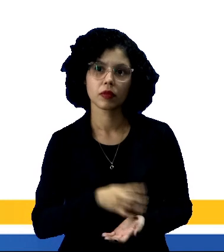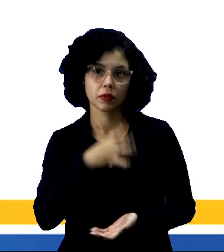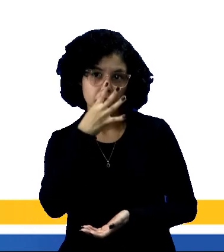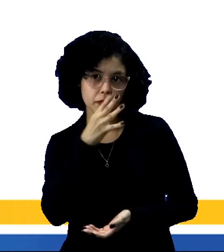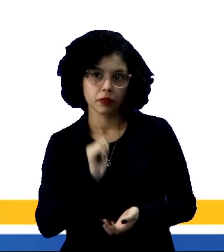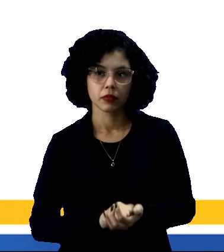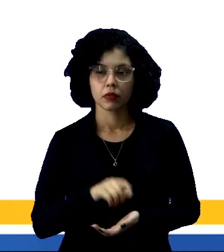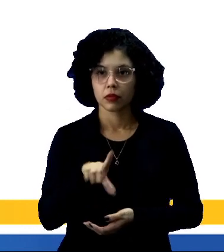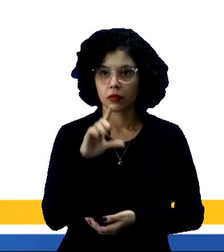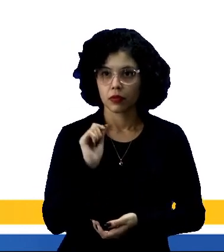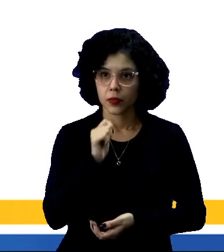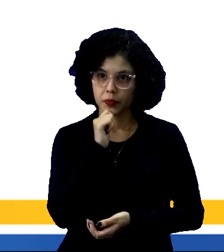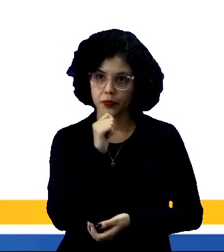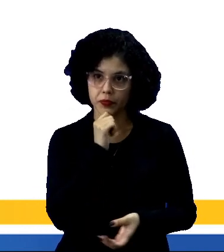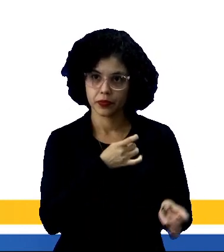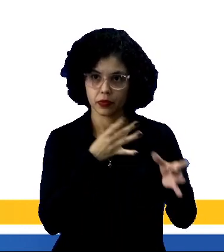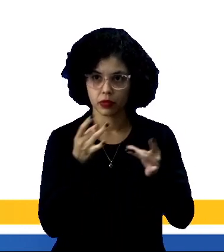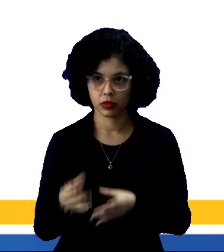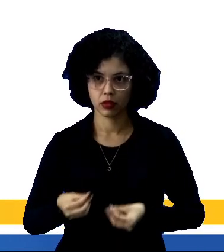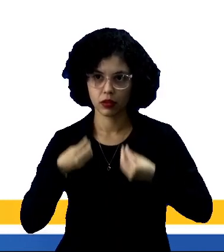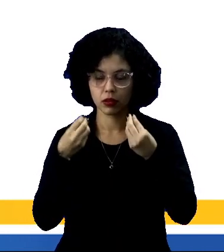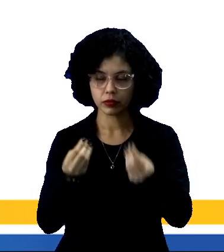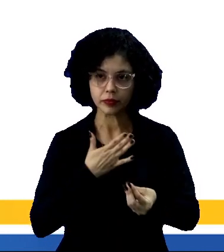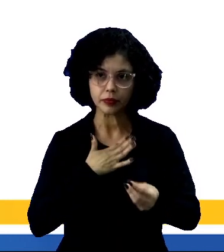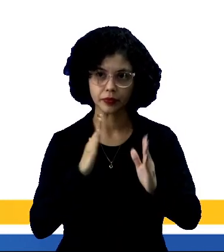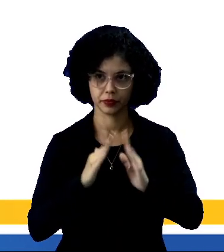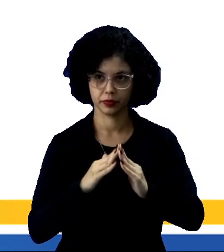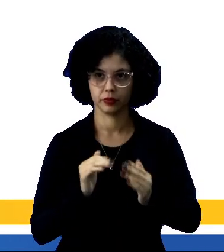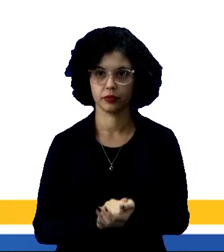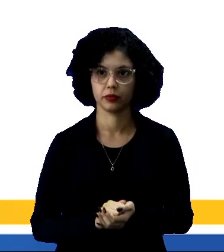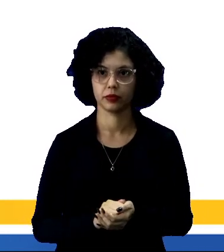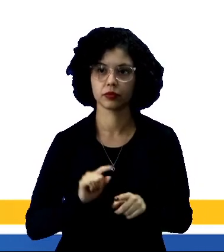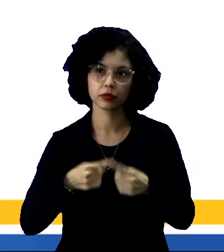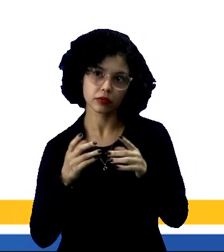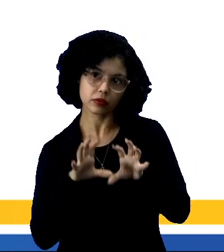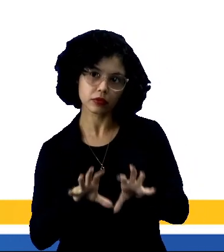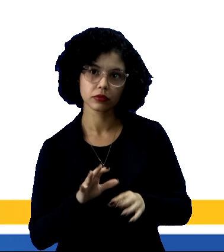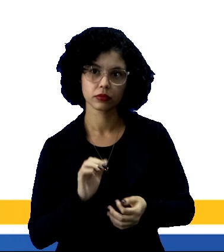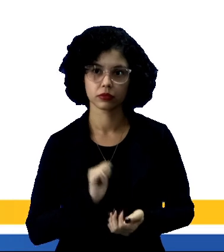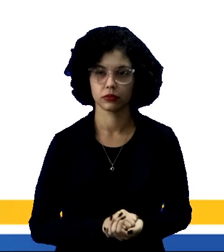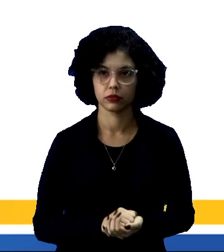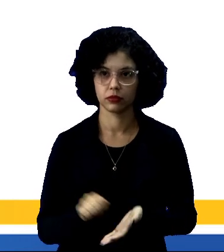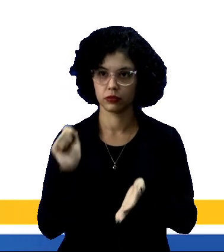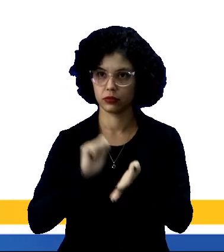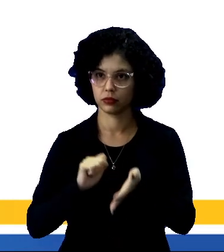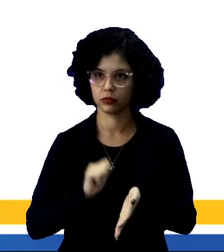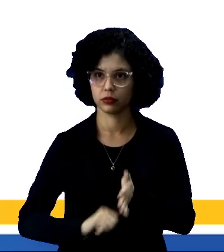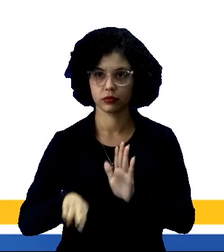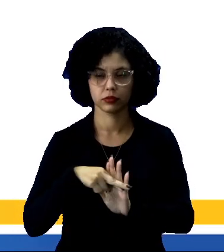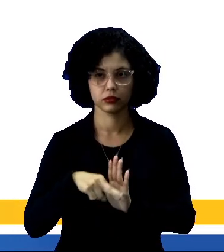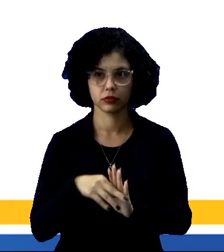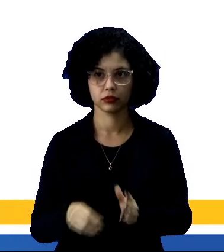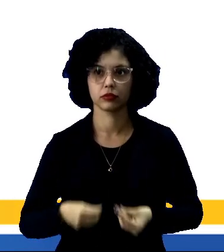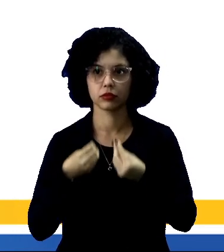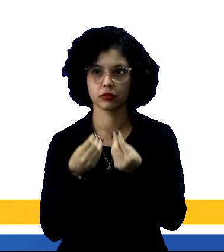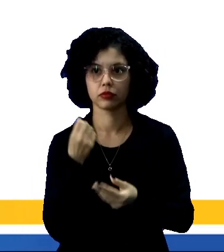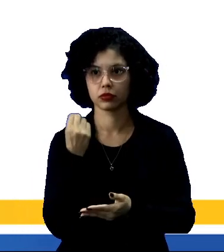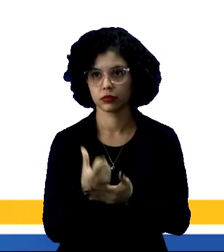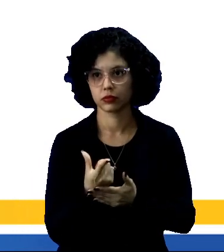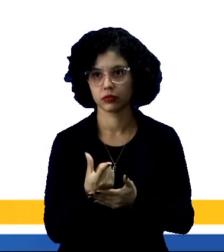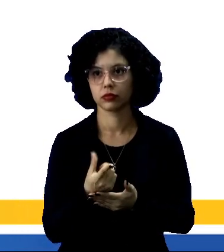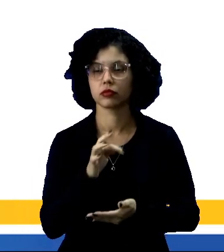me interessou, solicitei que a mercadoria fosse entregue na minha casa. Para tanto, assinei a nota de encomenda e